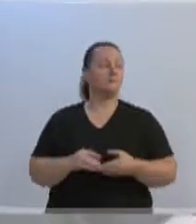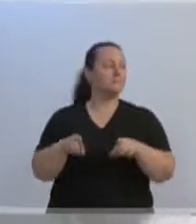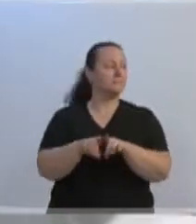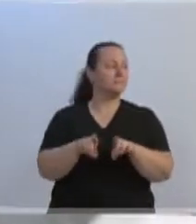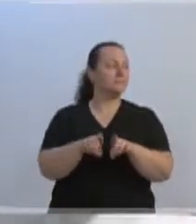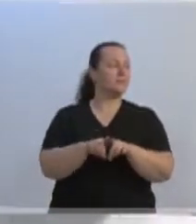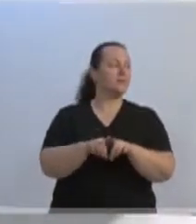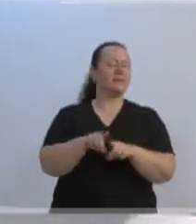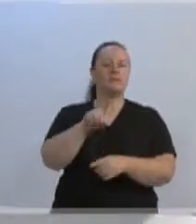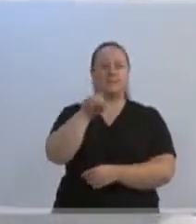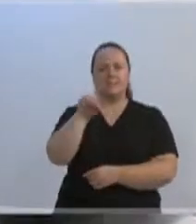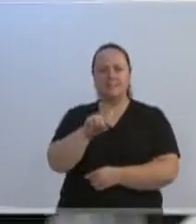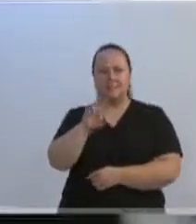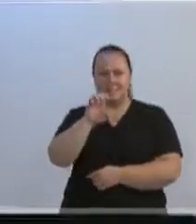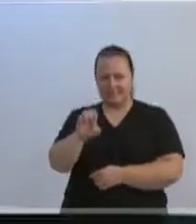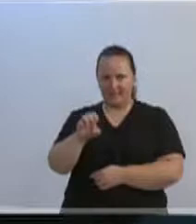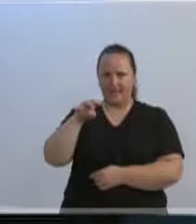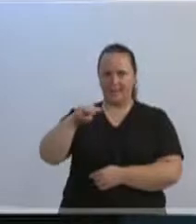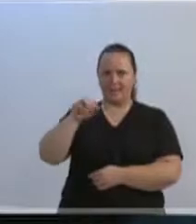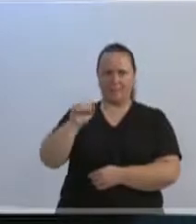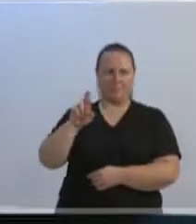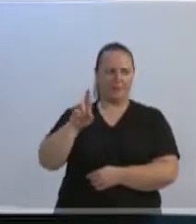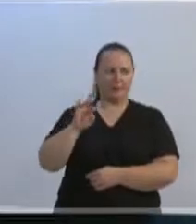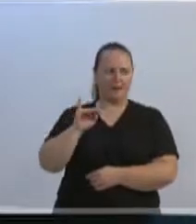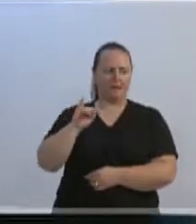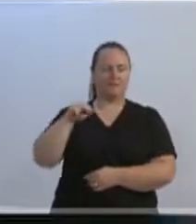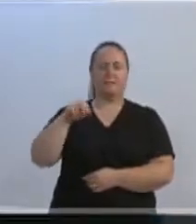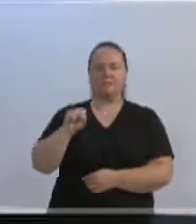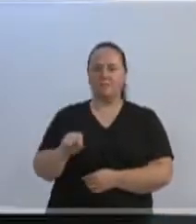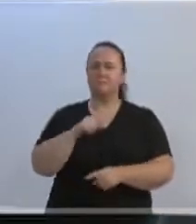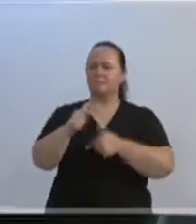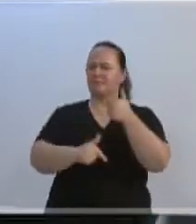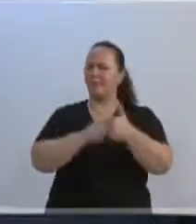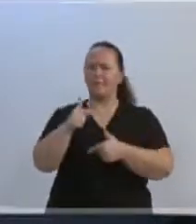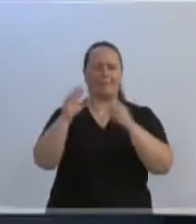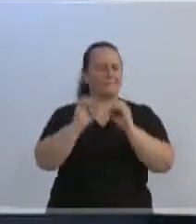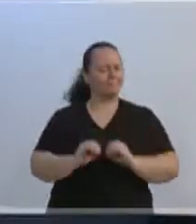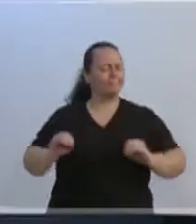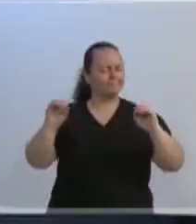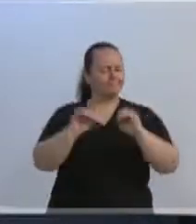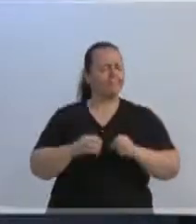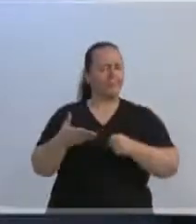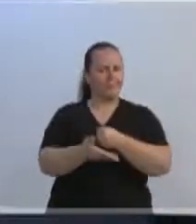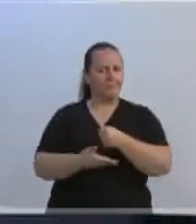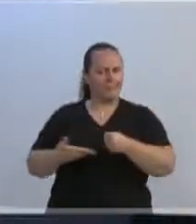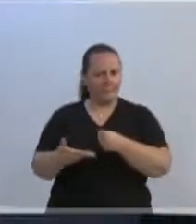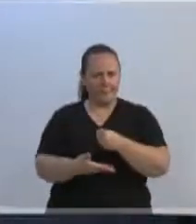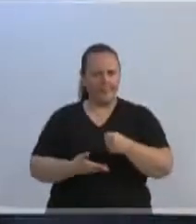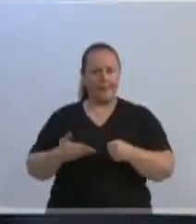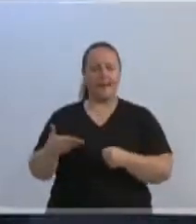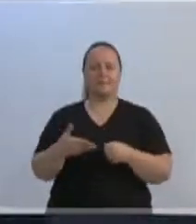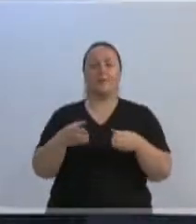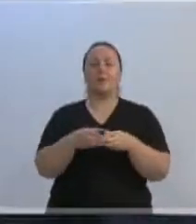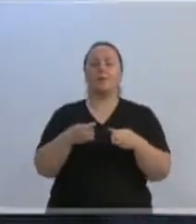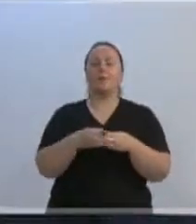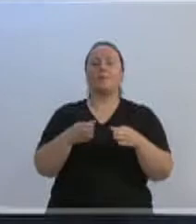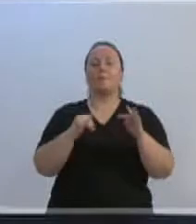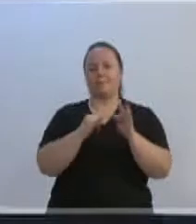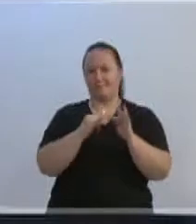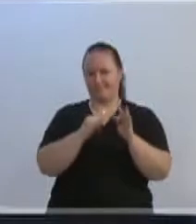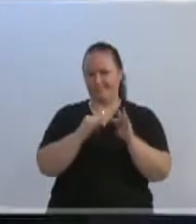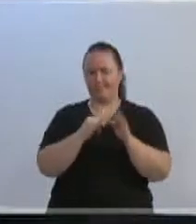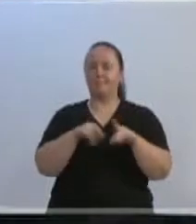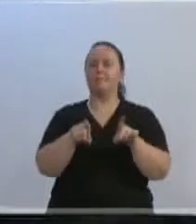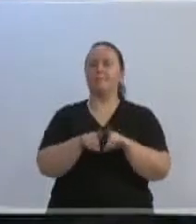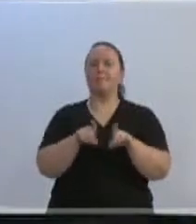josé martins que faz um trabalho excepcional lá com a base do grêmio itoupavazinha e ao